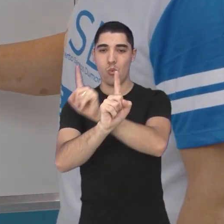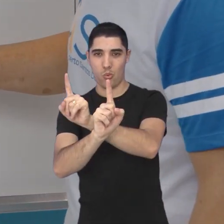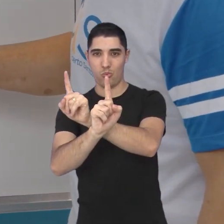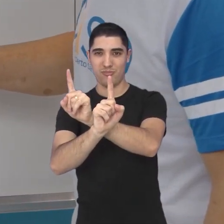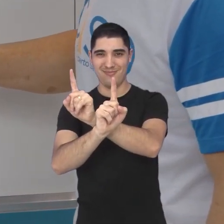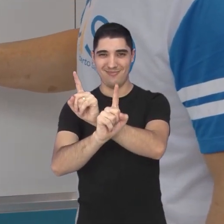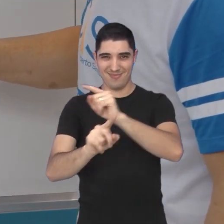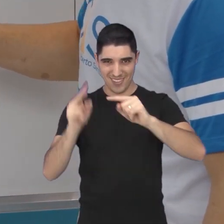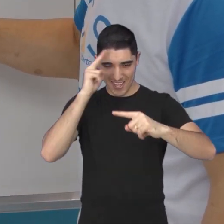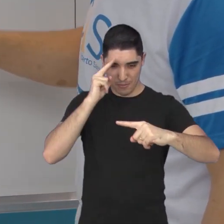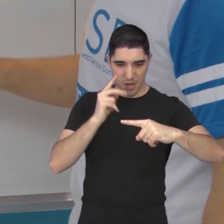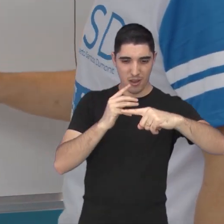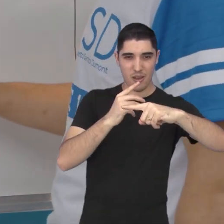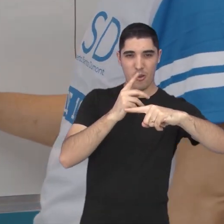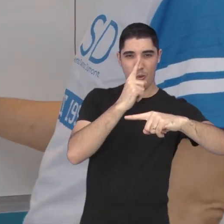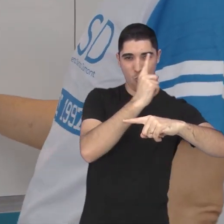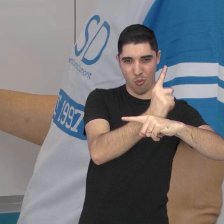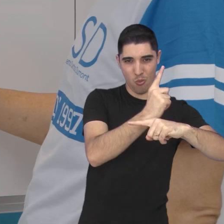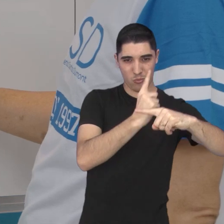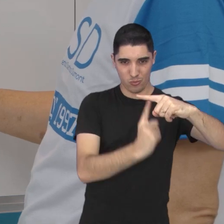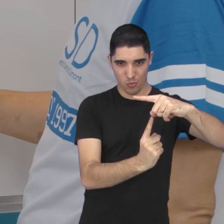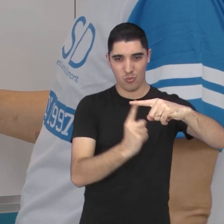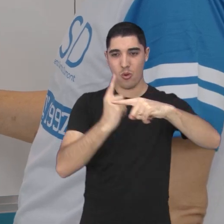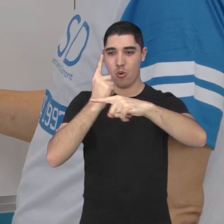Aqui 15 dividido por 3 vezes 1,